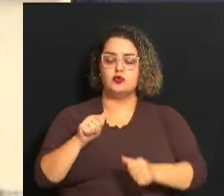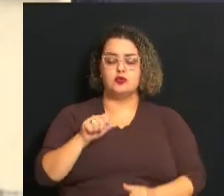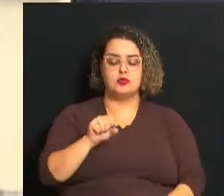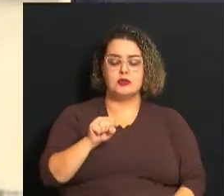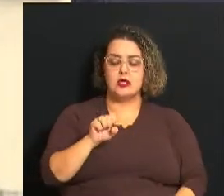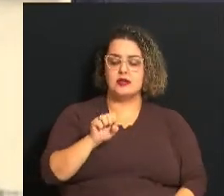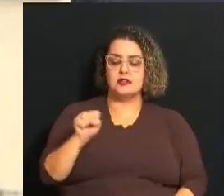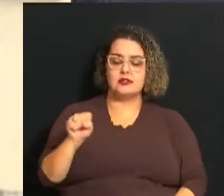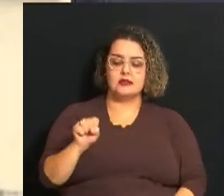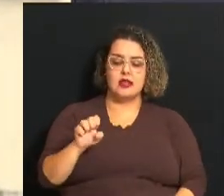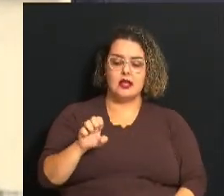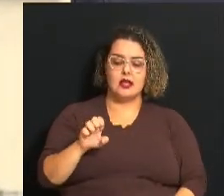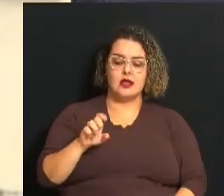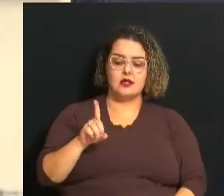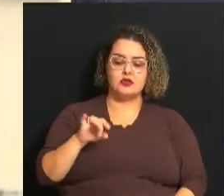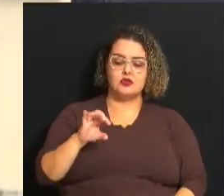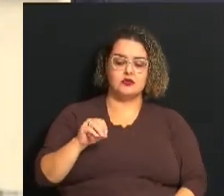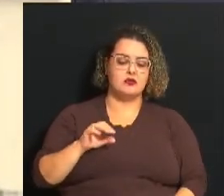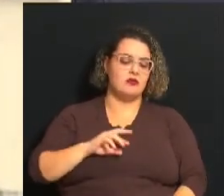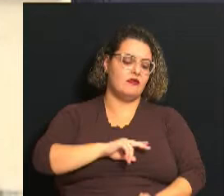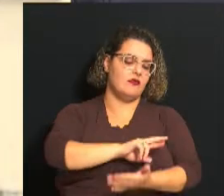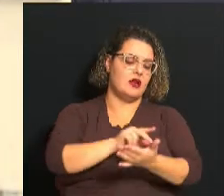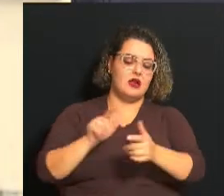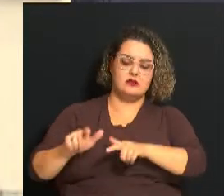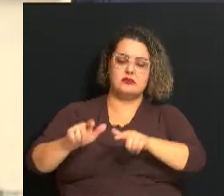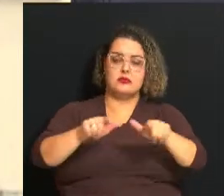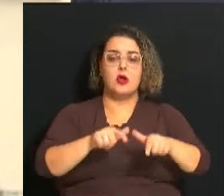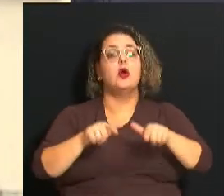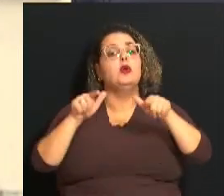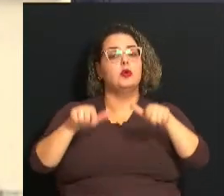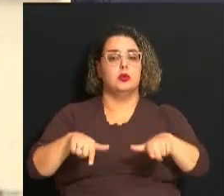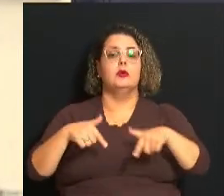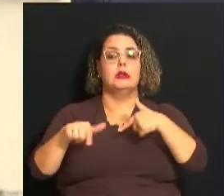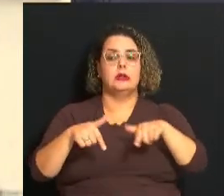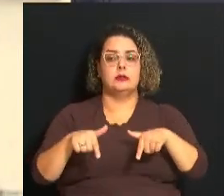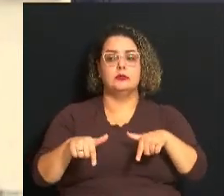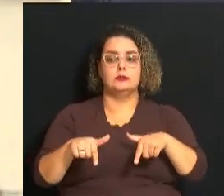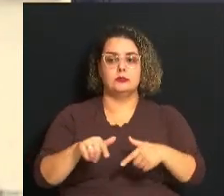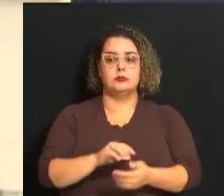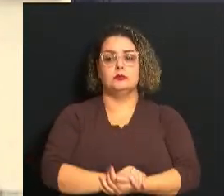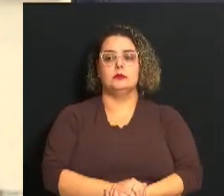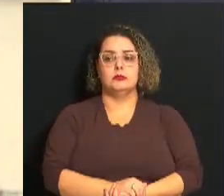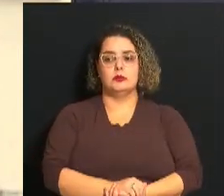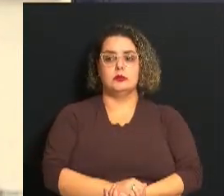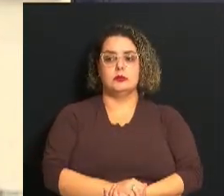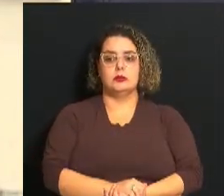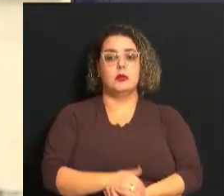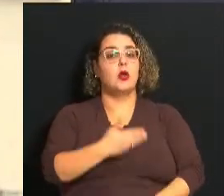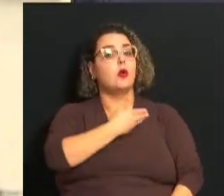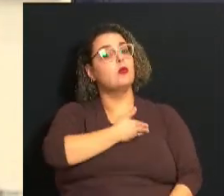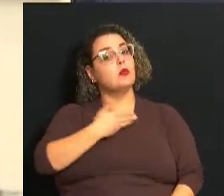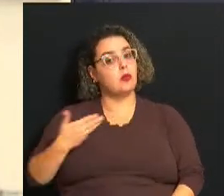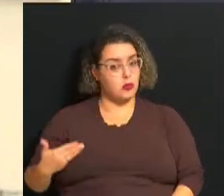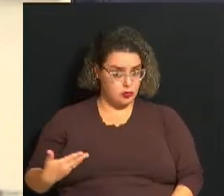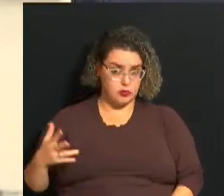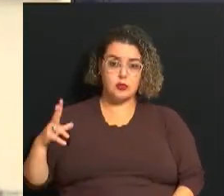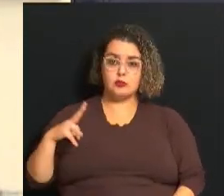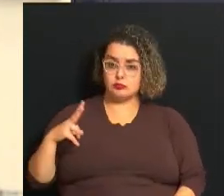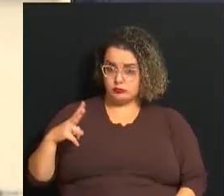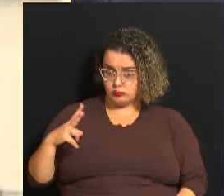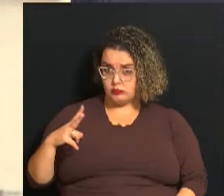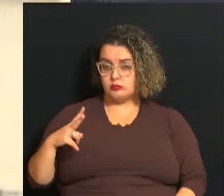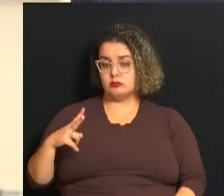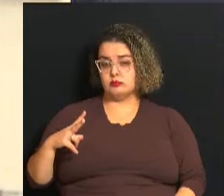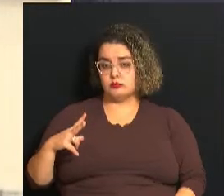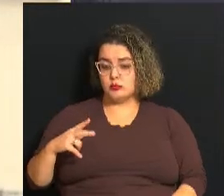em variados espaços né primeiro local de trabalho incluindo nos espaços públicos e privados né que são